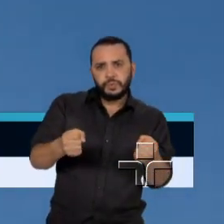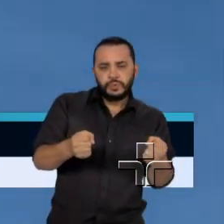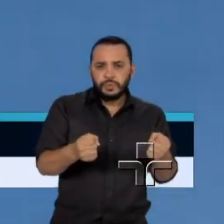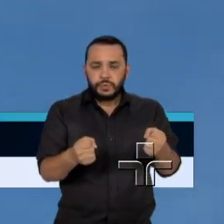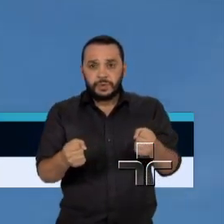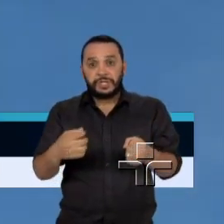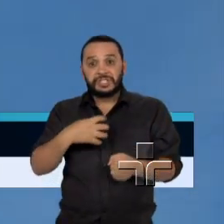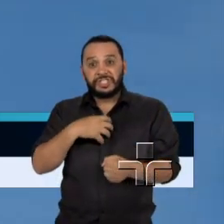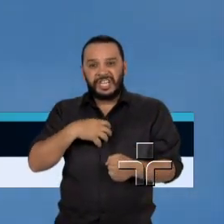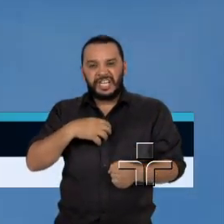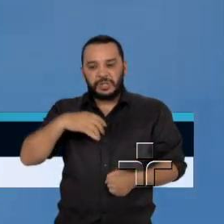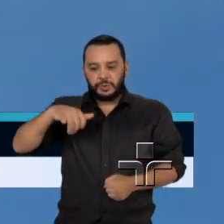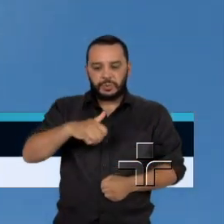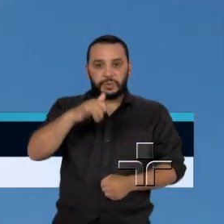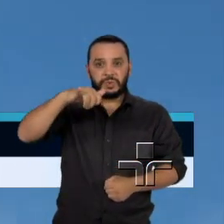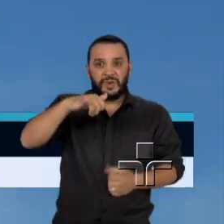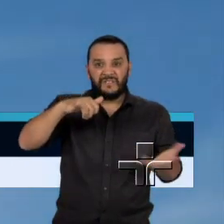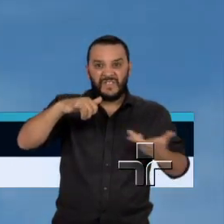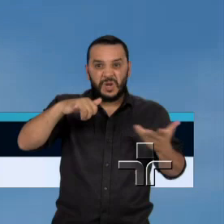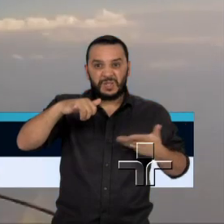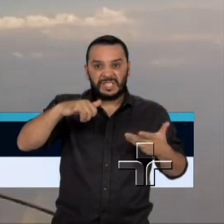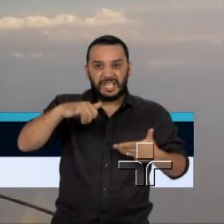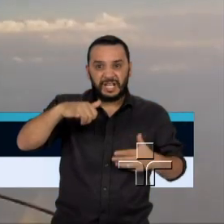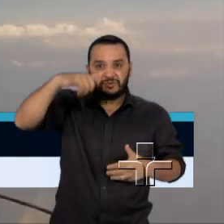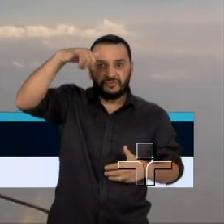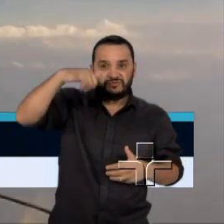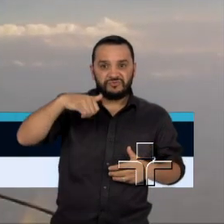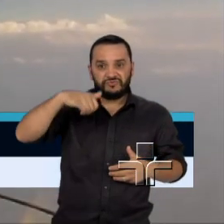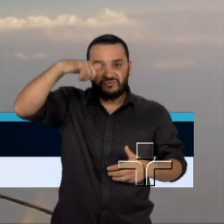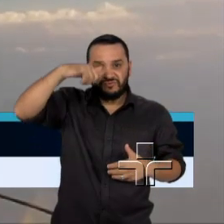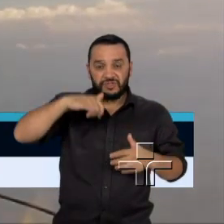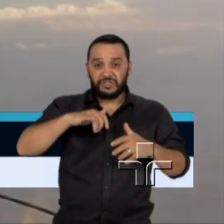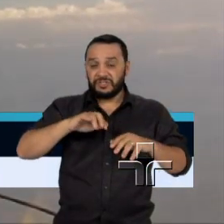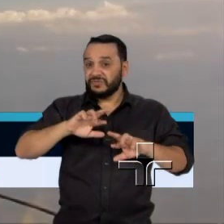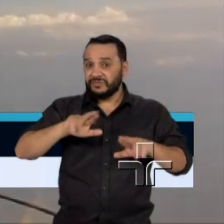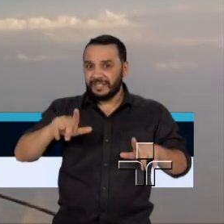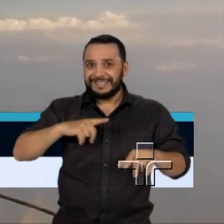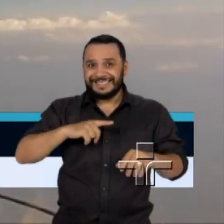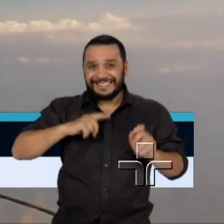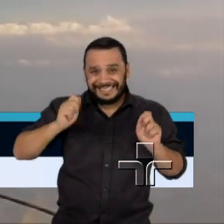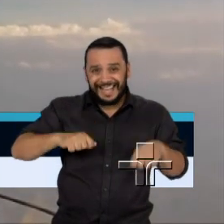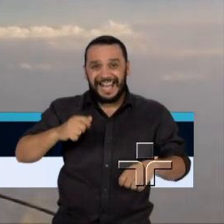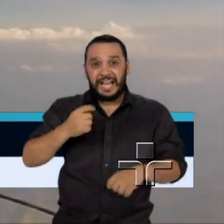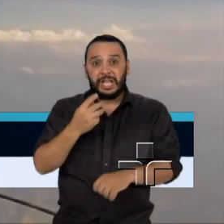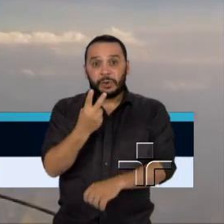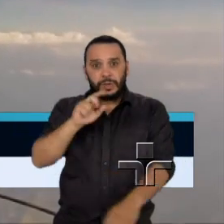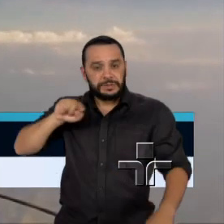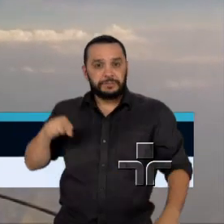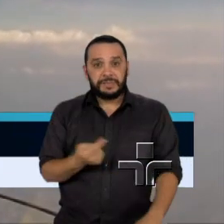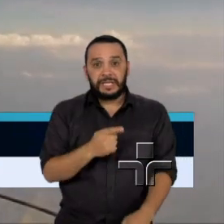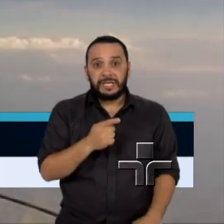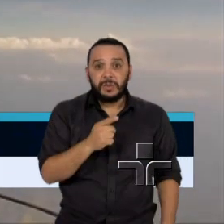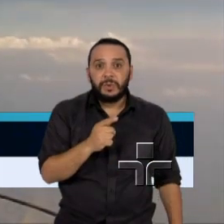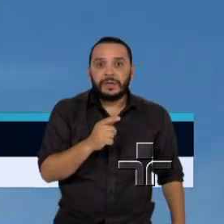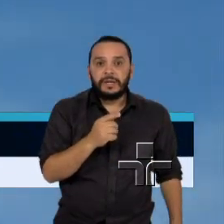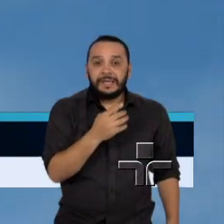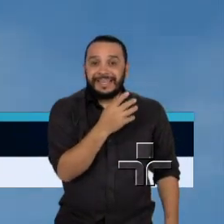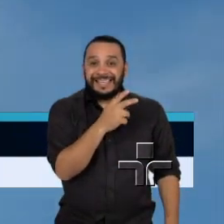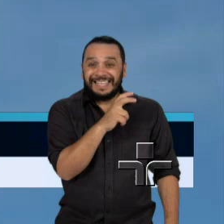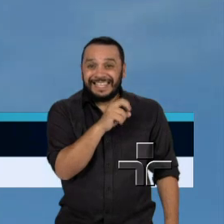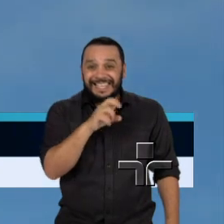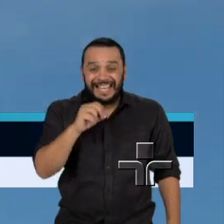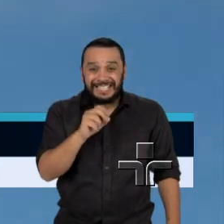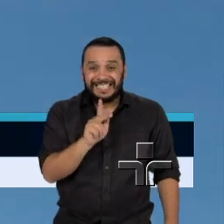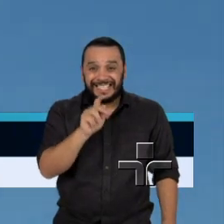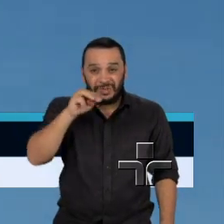diferentes altitudes e velocidades. O Gripen pode chegar a quase 2.500 km por hora, 2